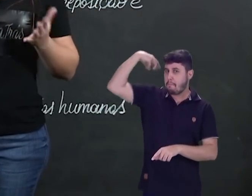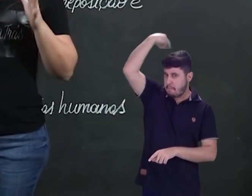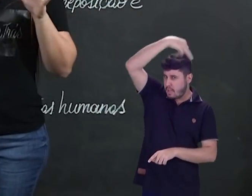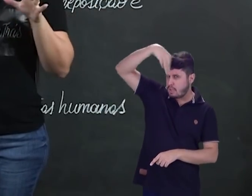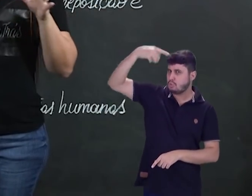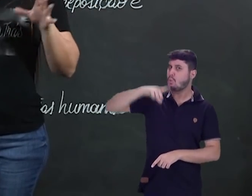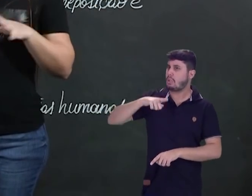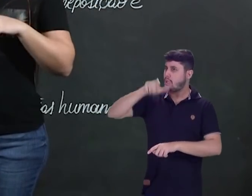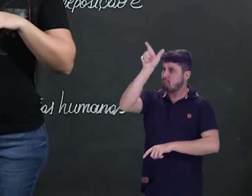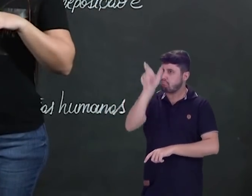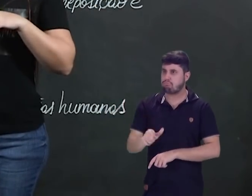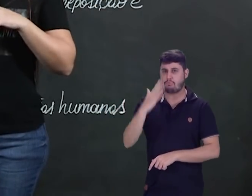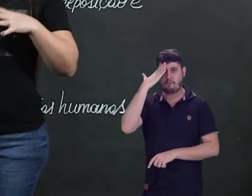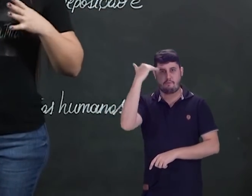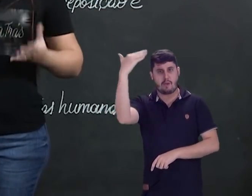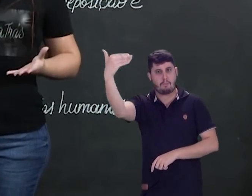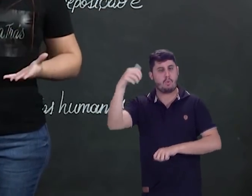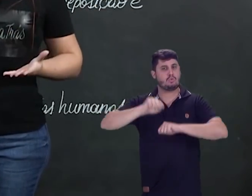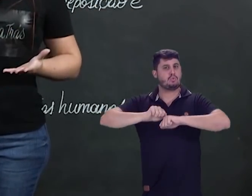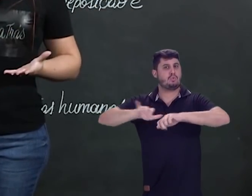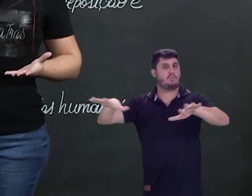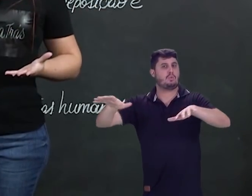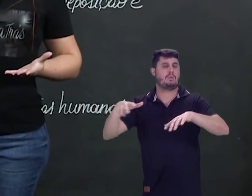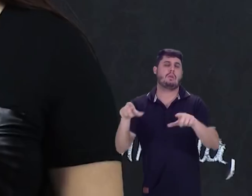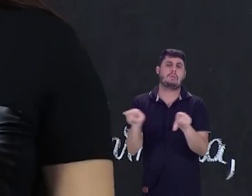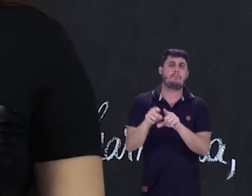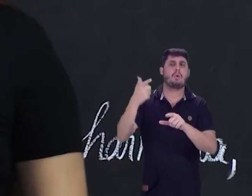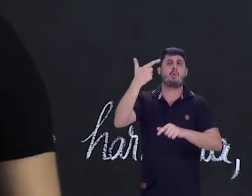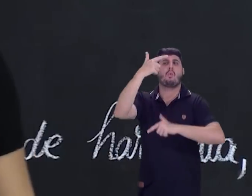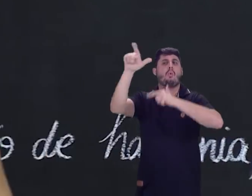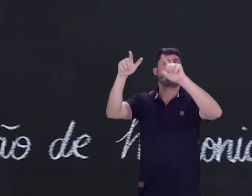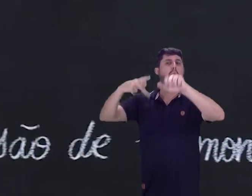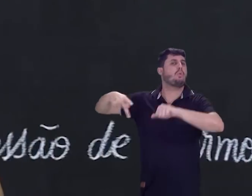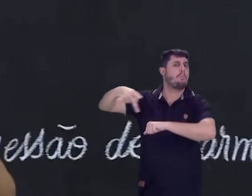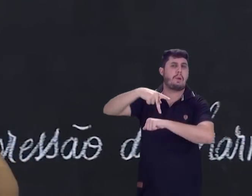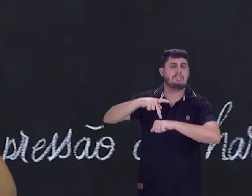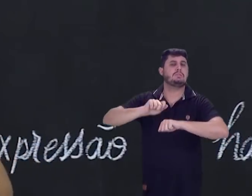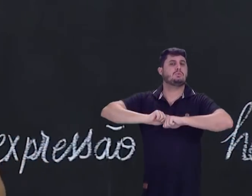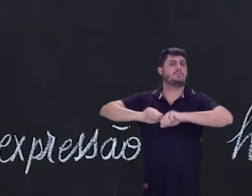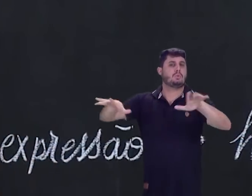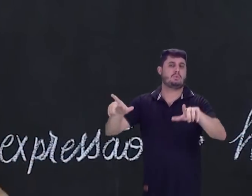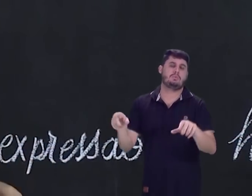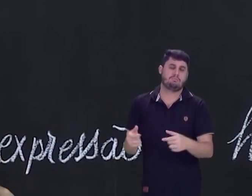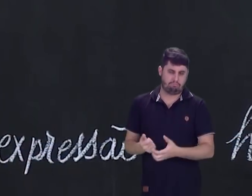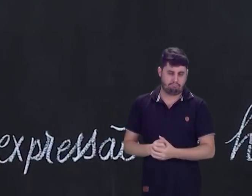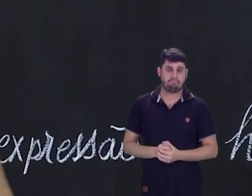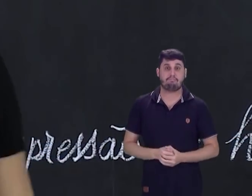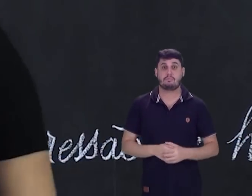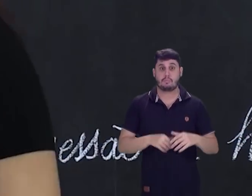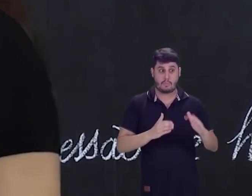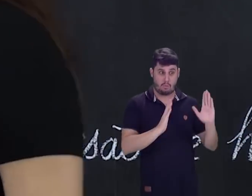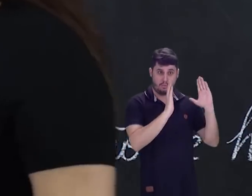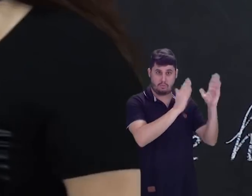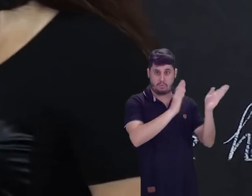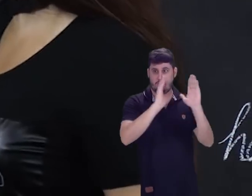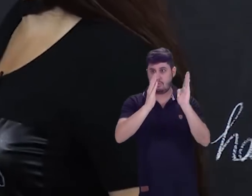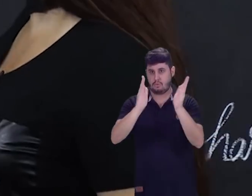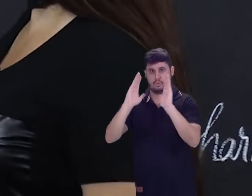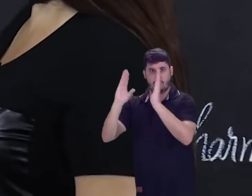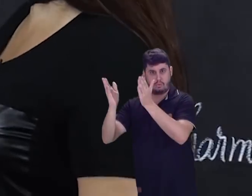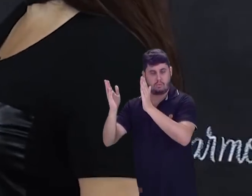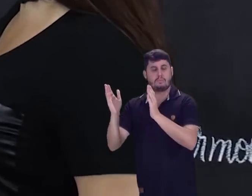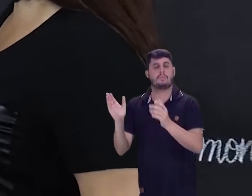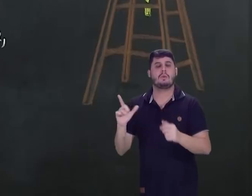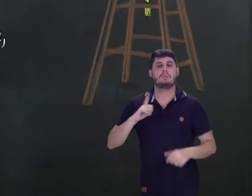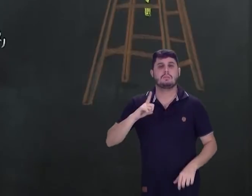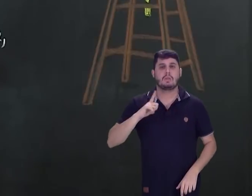Diego Rivera, então é um movimento muito grandioso. Então, continuando aqui com mais três vanguardas, o dadaísmo,